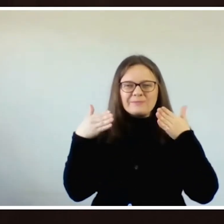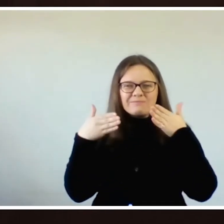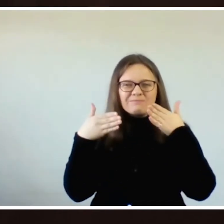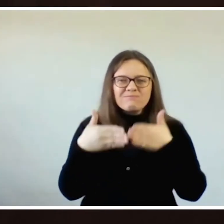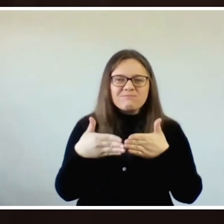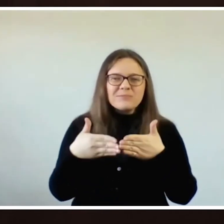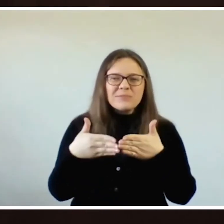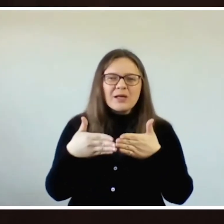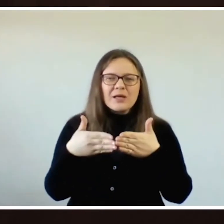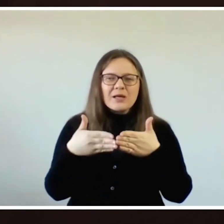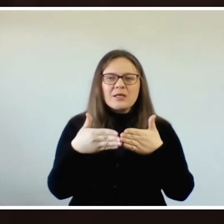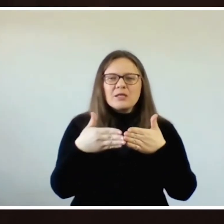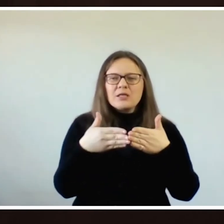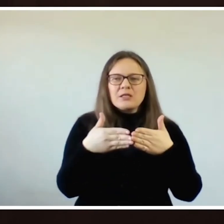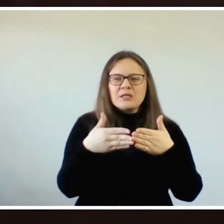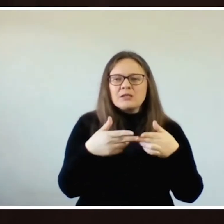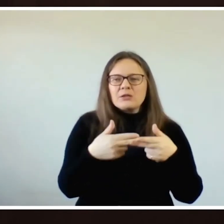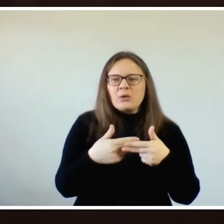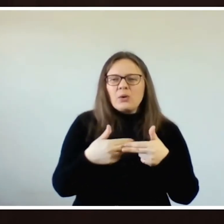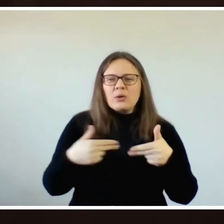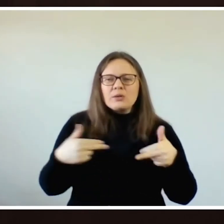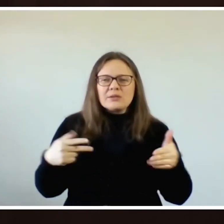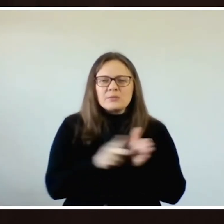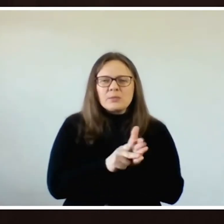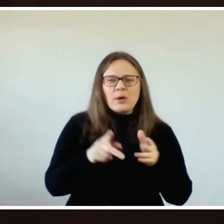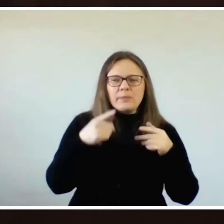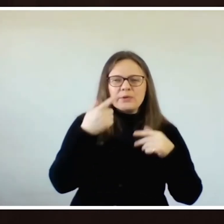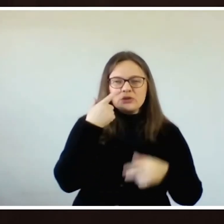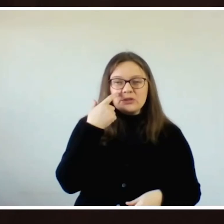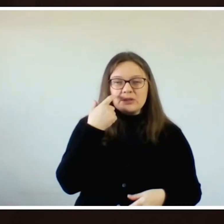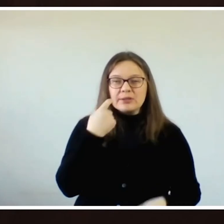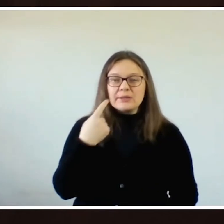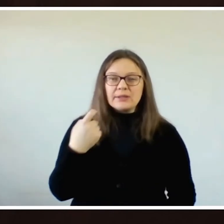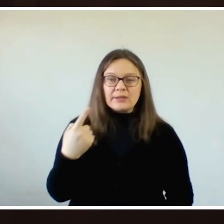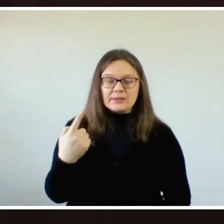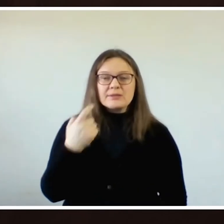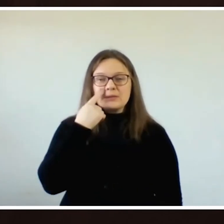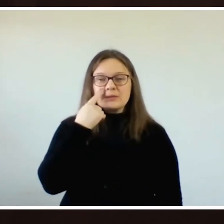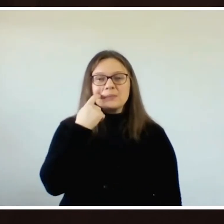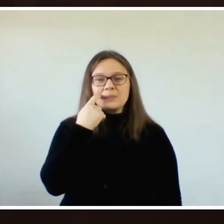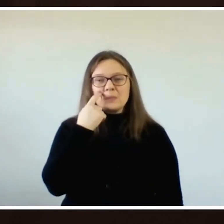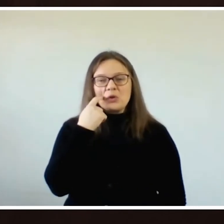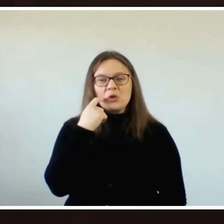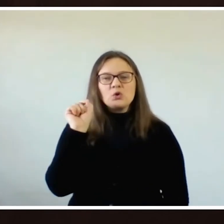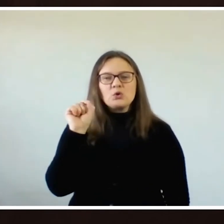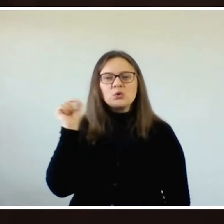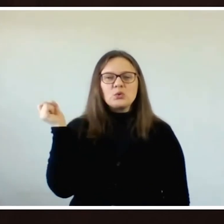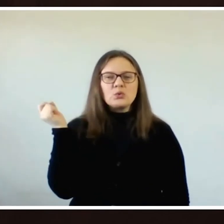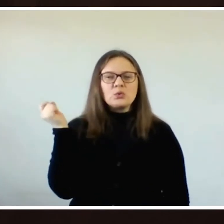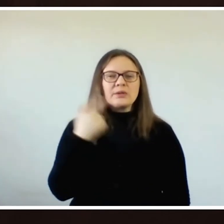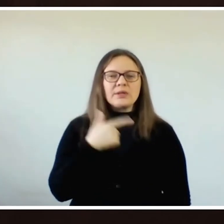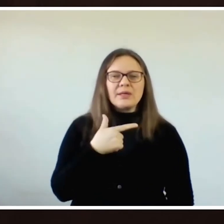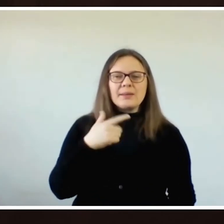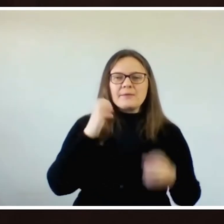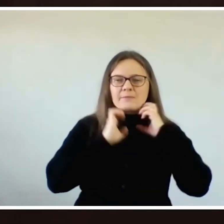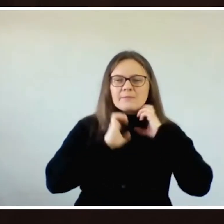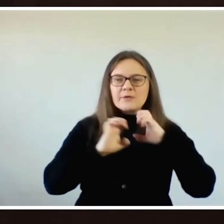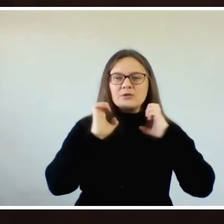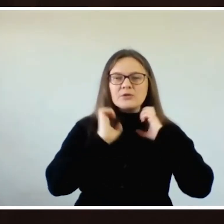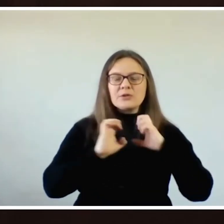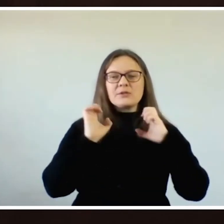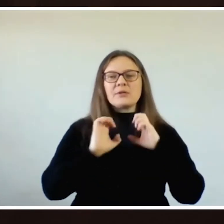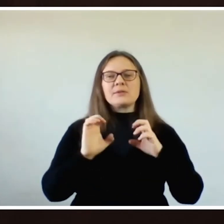seus próprios interesses do que em sua missão de pregar o evangelho genuíno. Porém, não